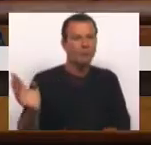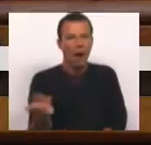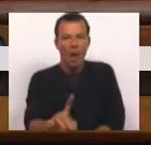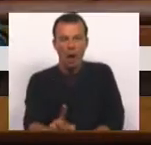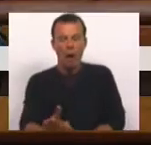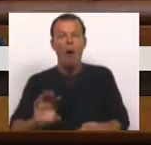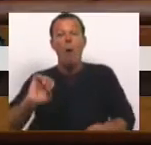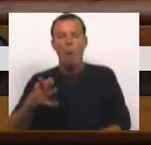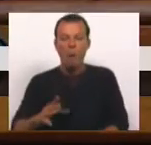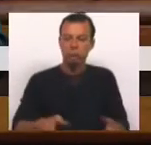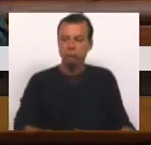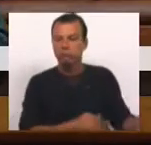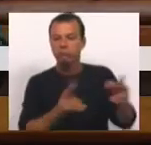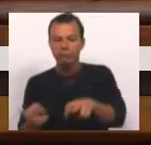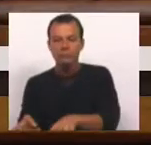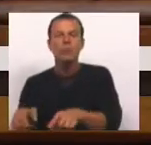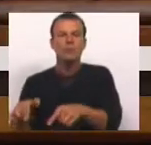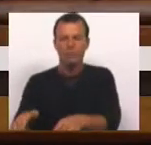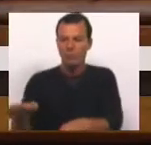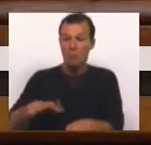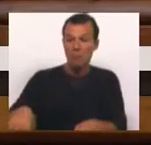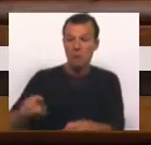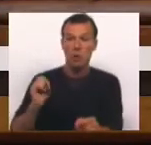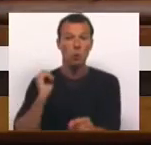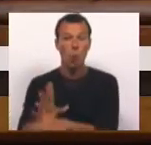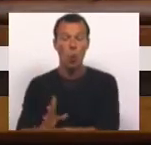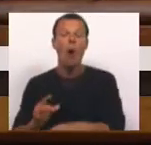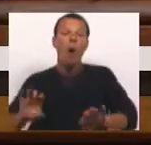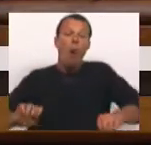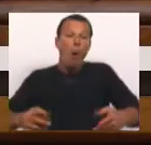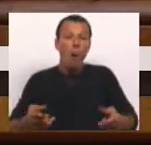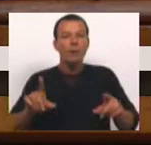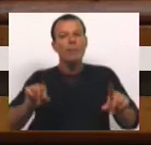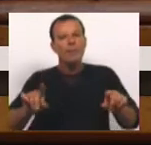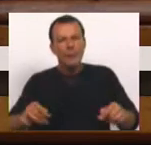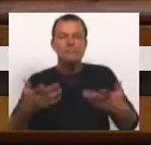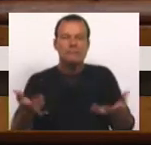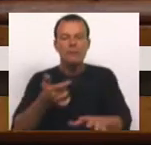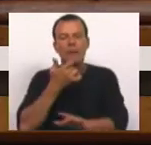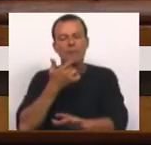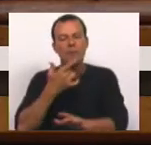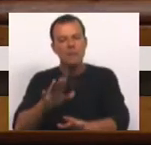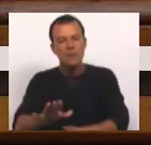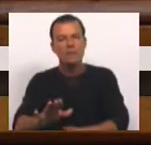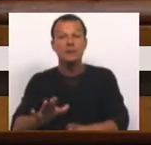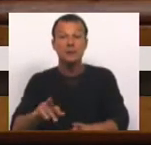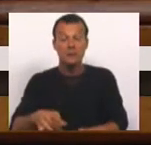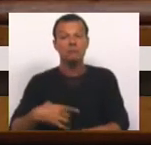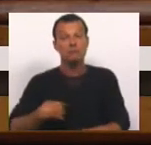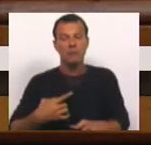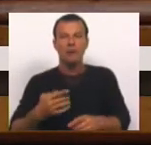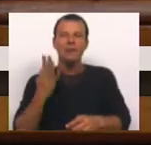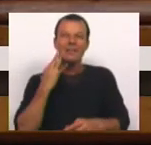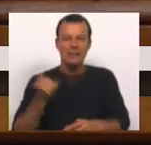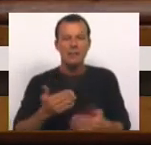para que não se deslize para lá do que se pretende prever e, por isso, também se torna compreensível que se entenda